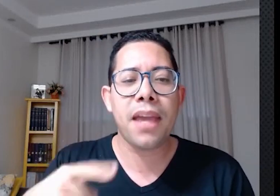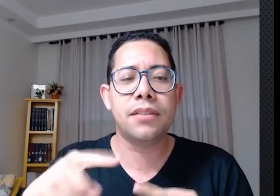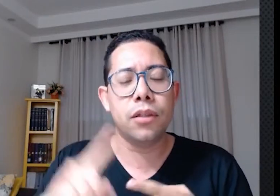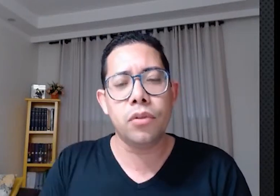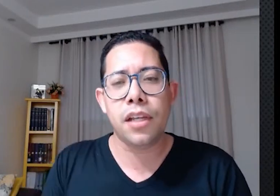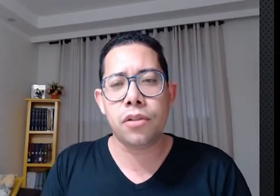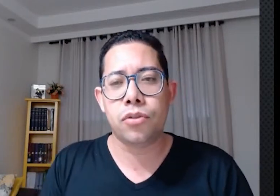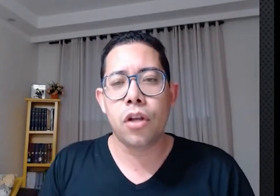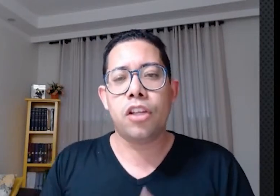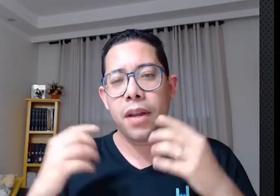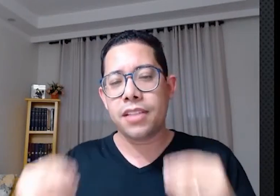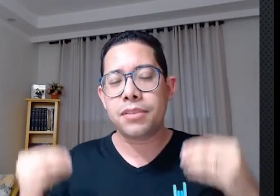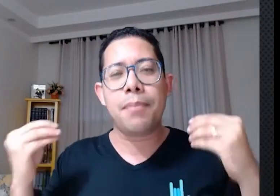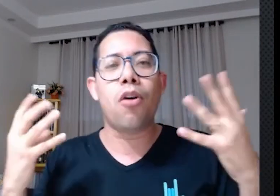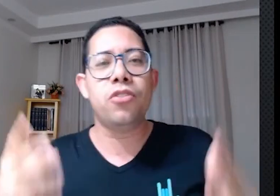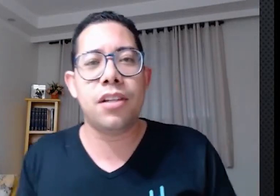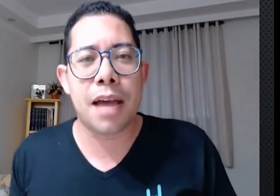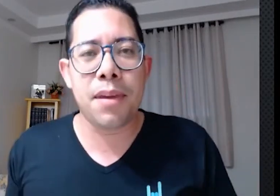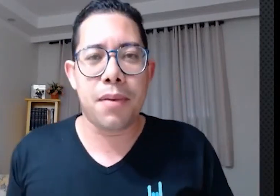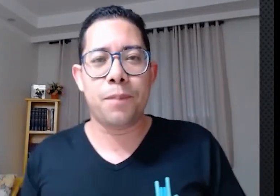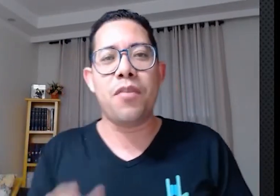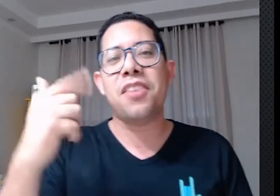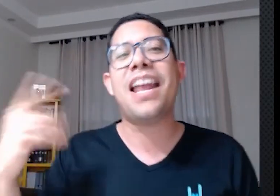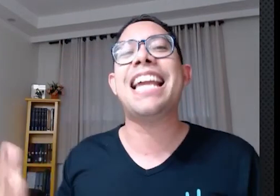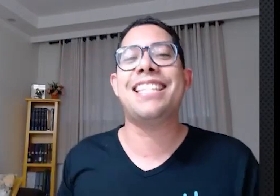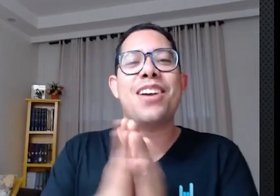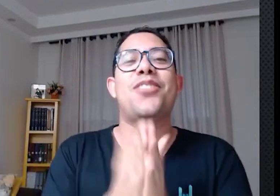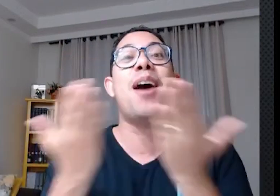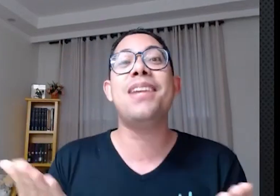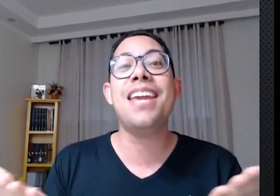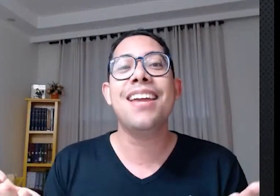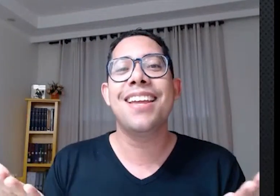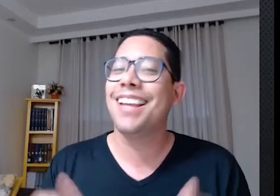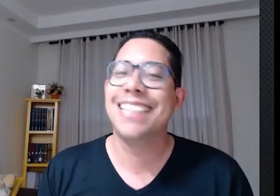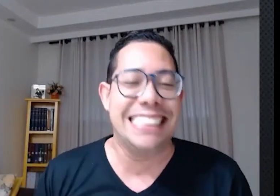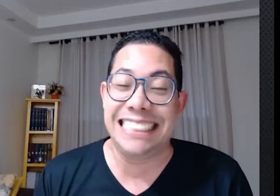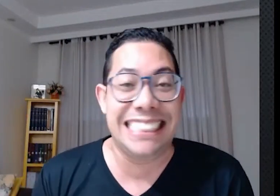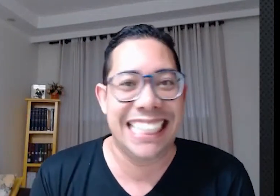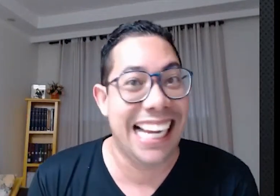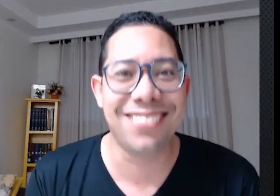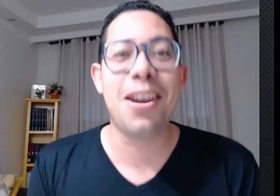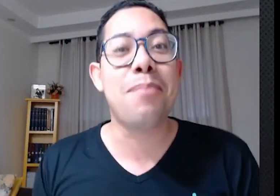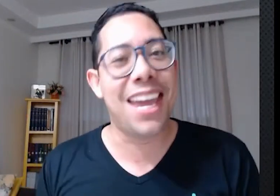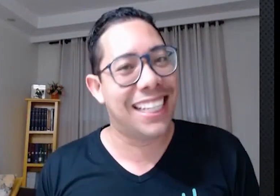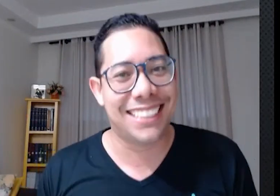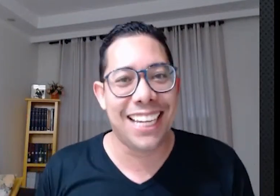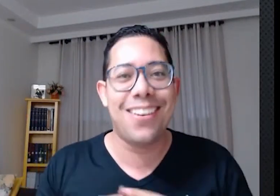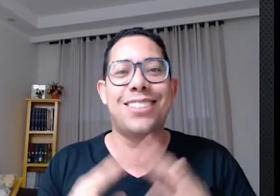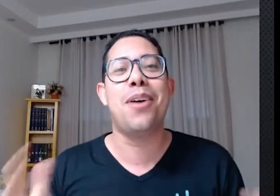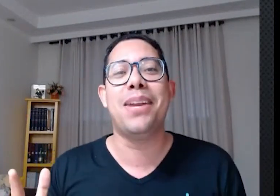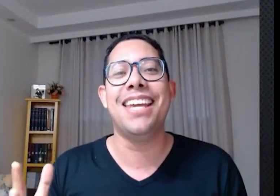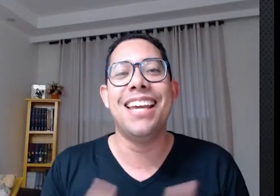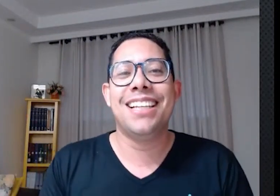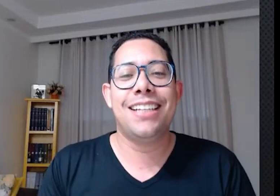aí, pensando nisso, nós precisamos saber como utilizar a Bíblia. Talvez você fale, Gesiel, é só abrir. Não é bem assim,